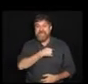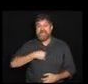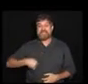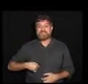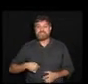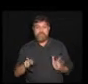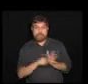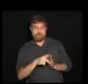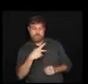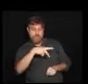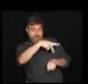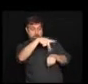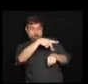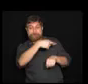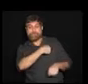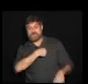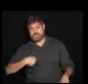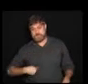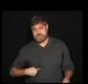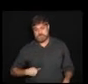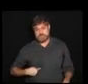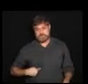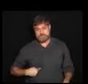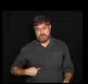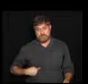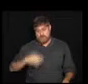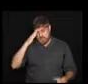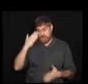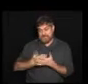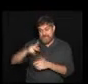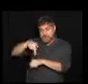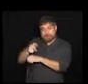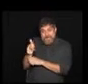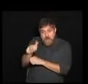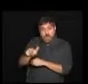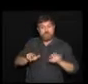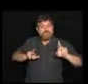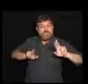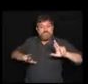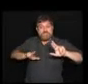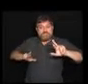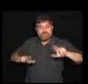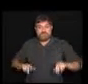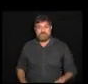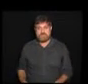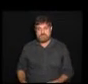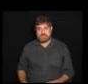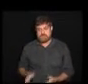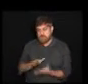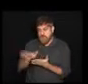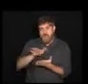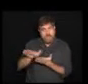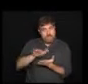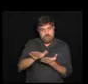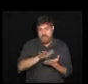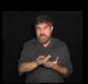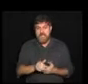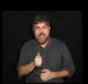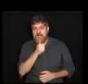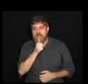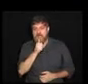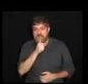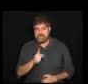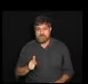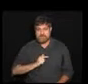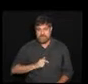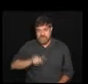China. Pode ser que tenha diferenças em outros países do mundo, não foram publicados trabalhos ainda. Hoje,